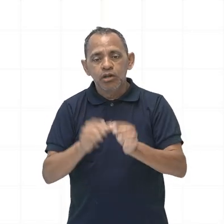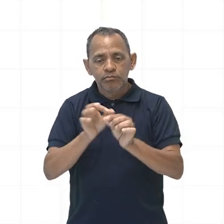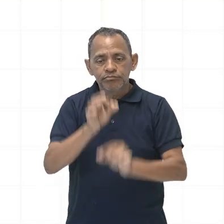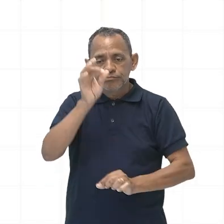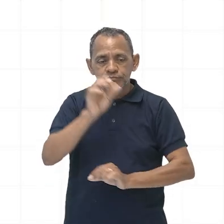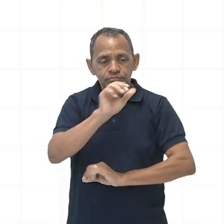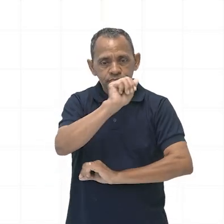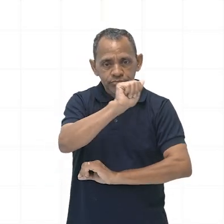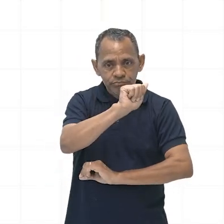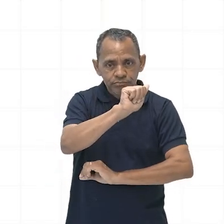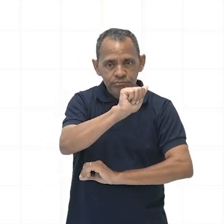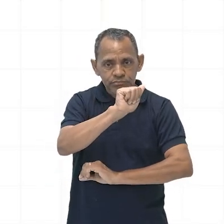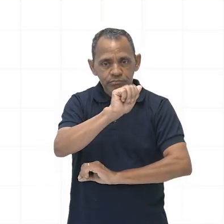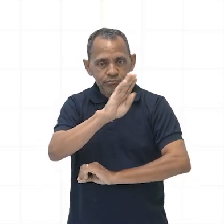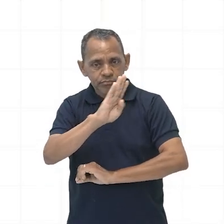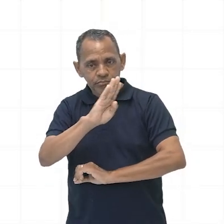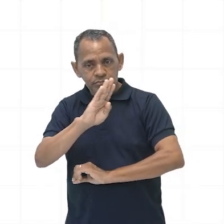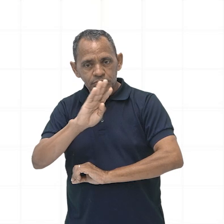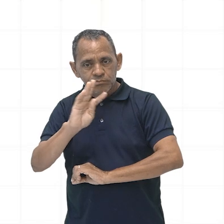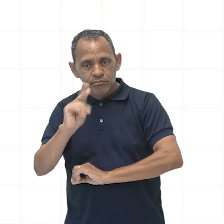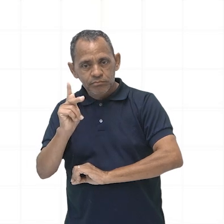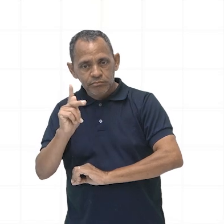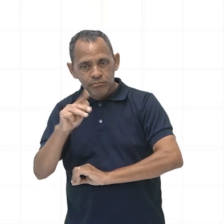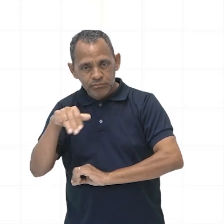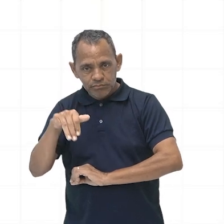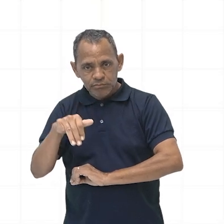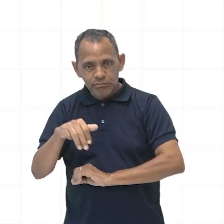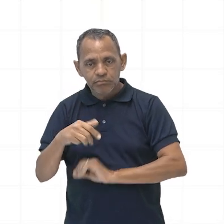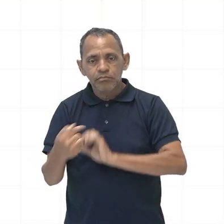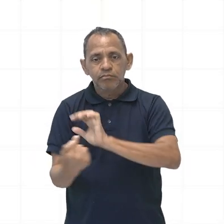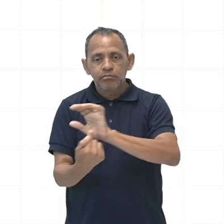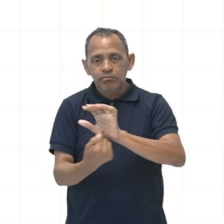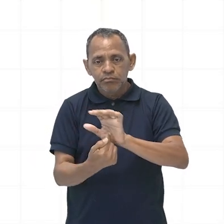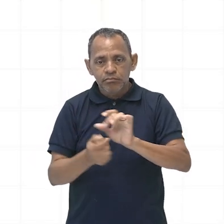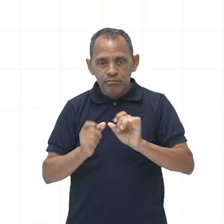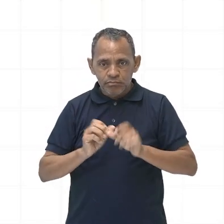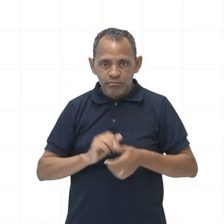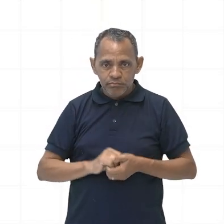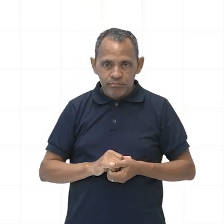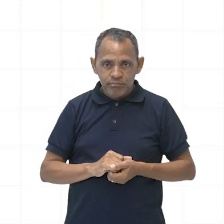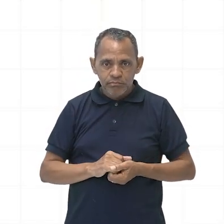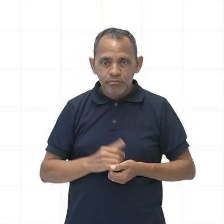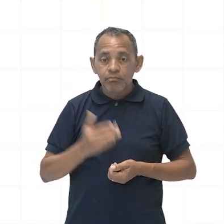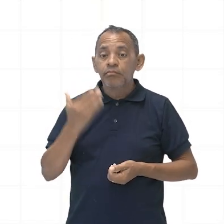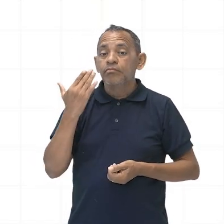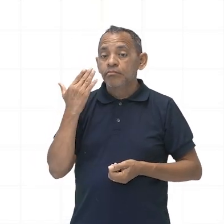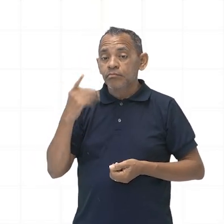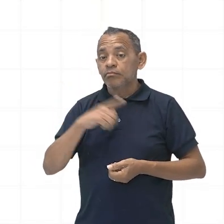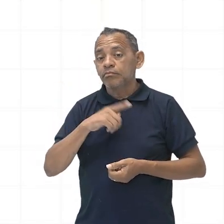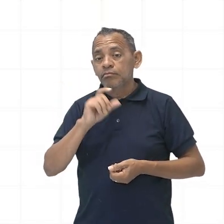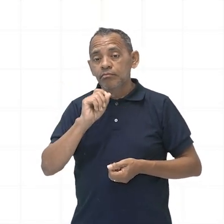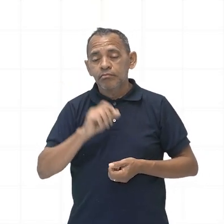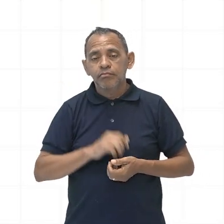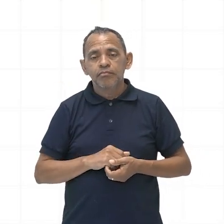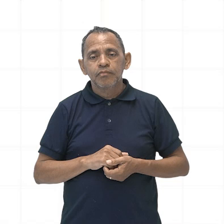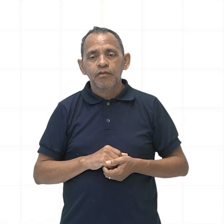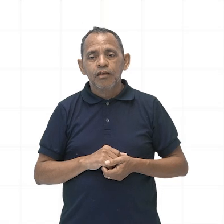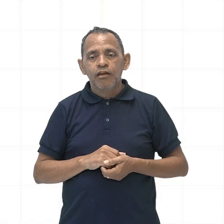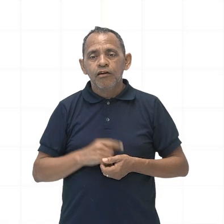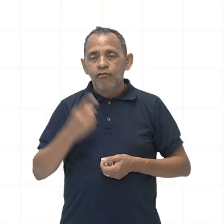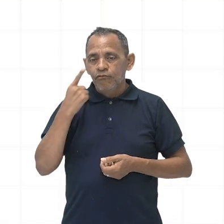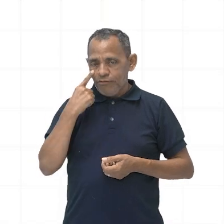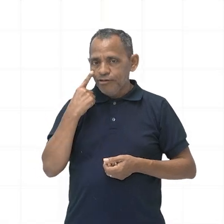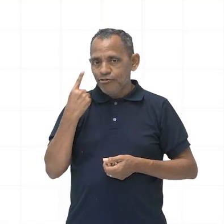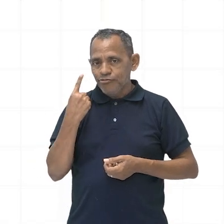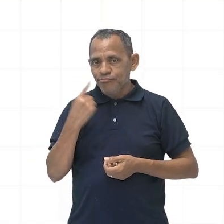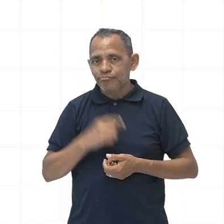B, H e M indicadas. Então, nós temos aqui esse triângulo. Professor,